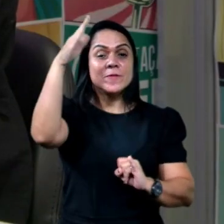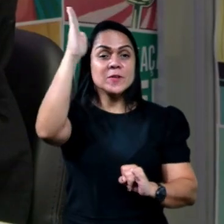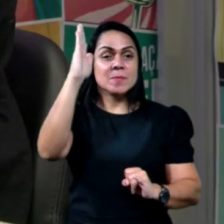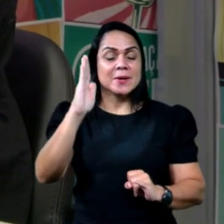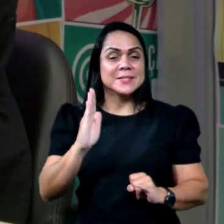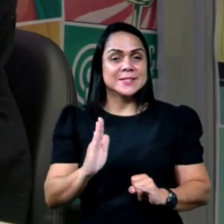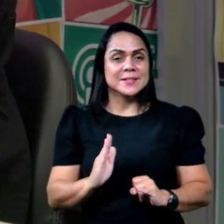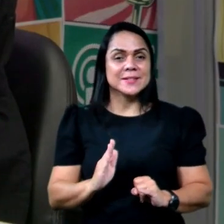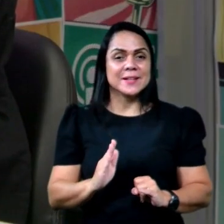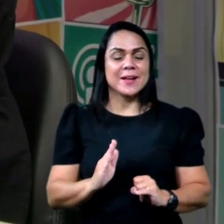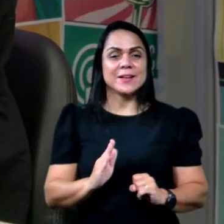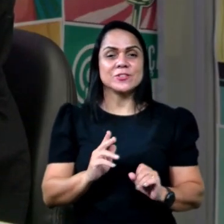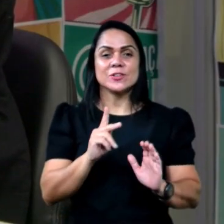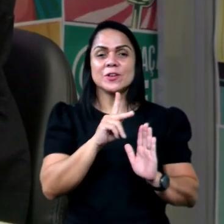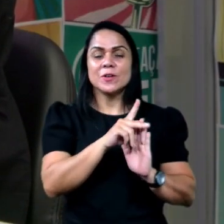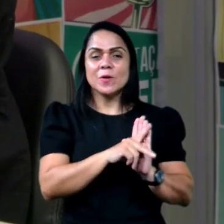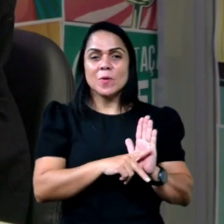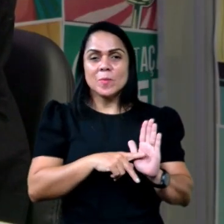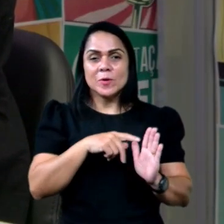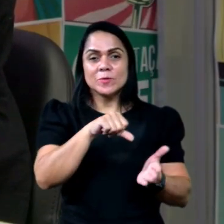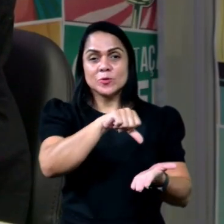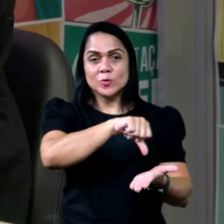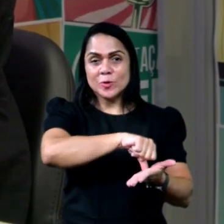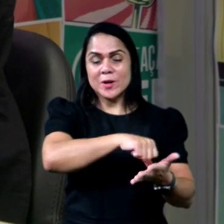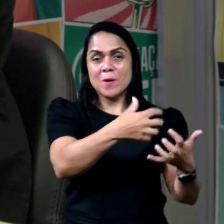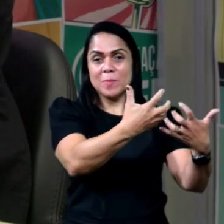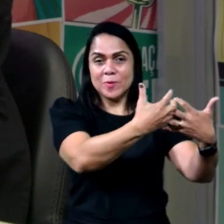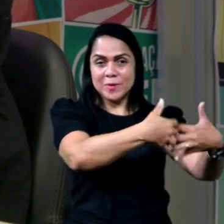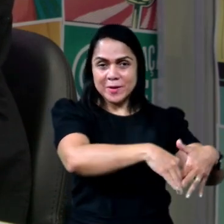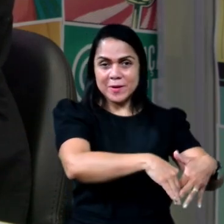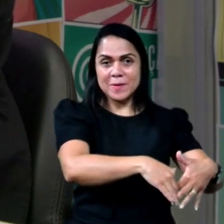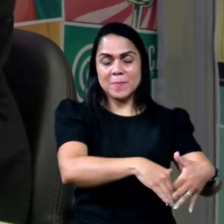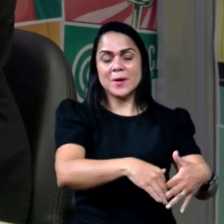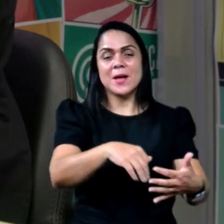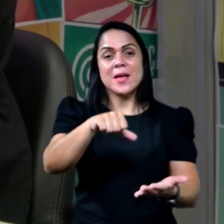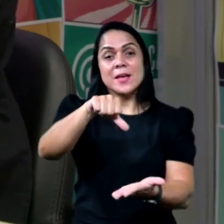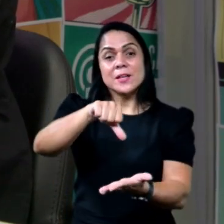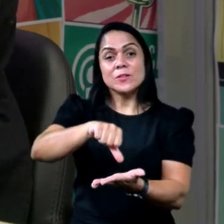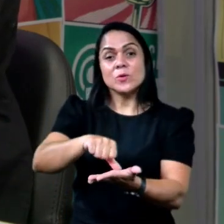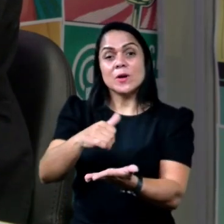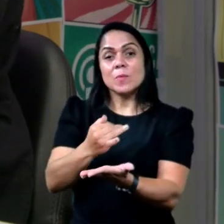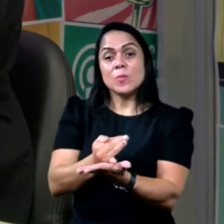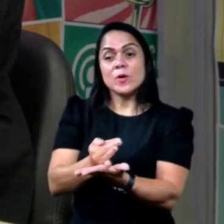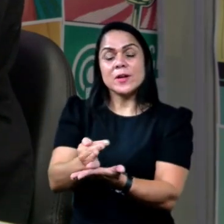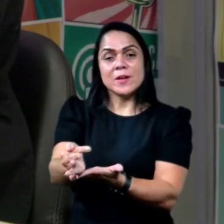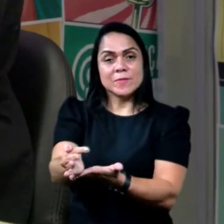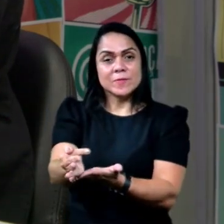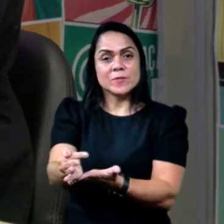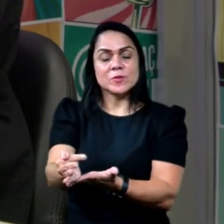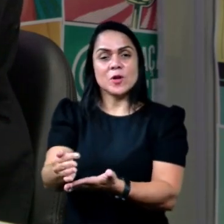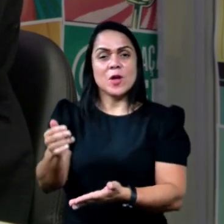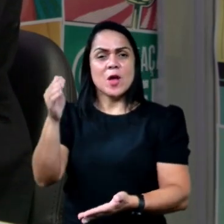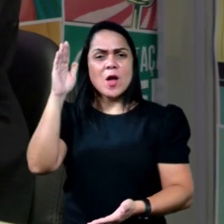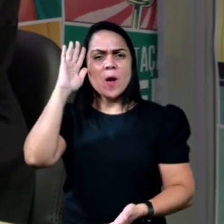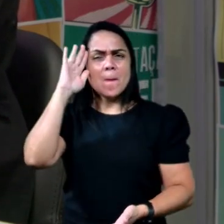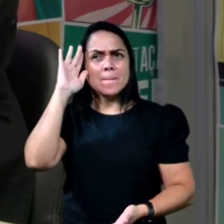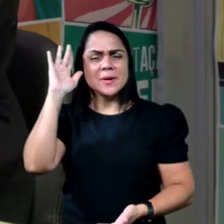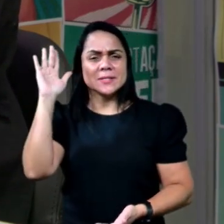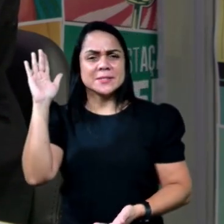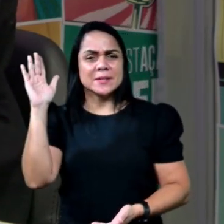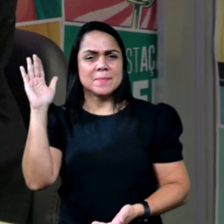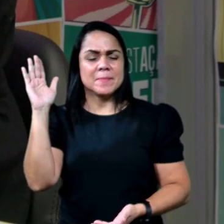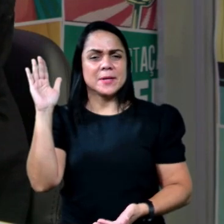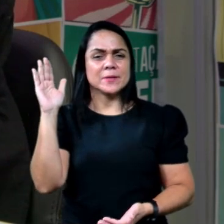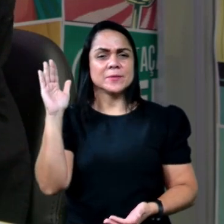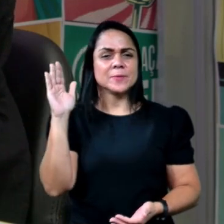filhote do Campus Gama e do Campus Riacho Fundo. Mas é um pensamento de pelo menos 10 docentes a respeito